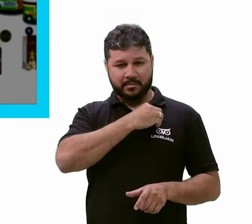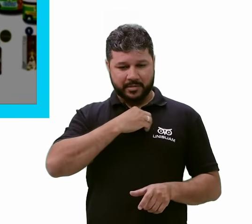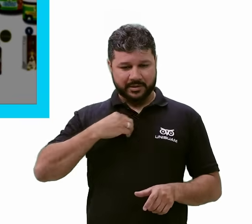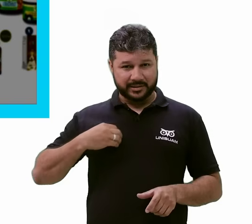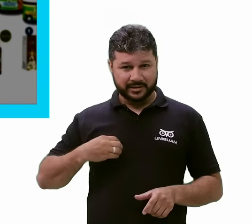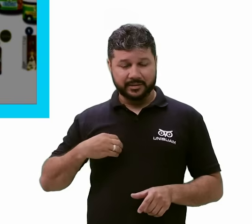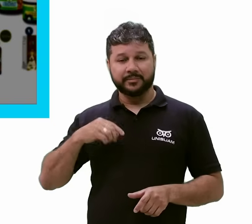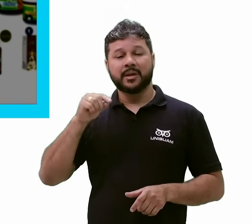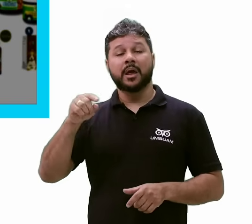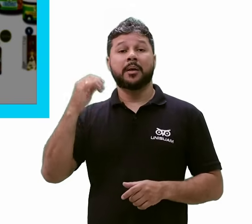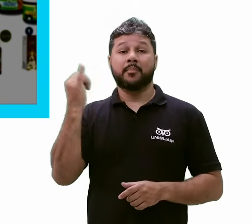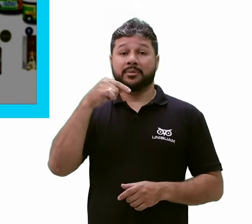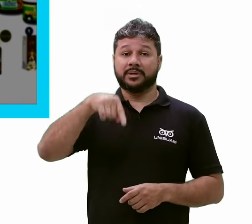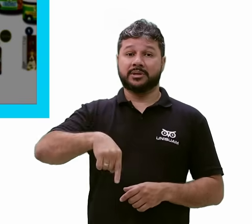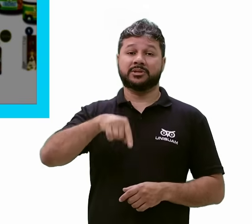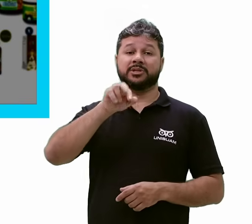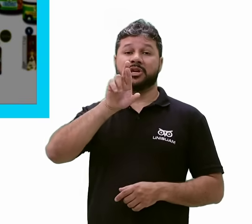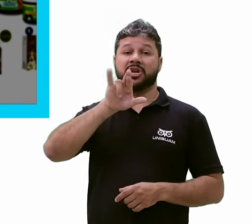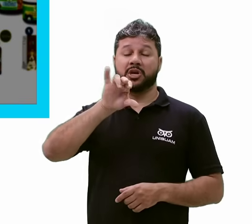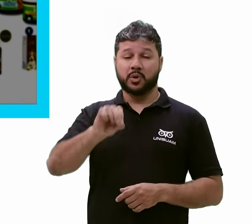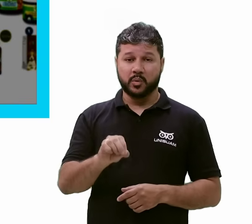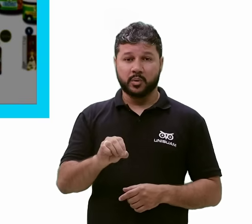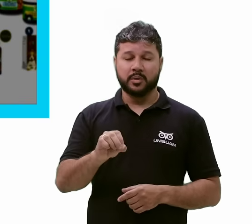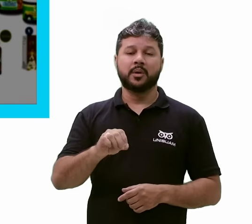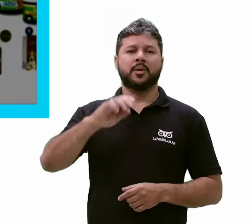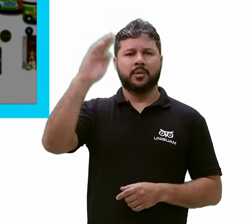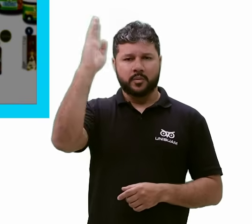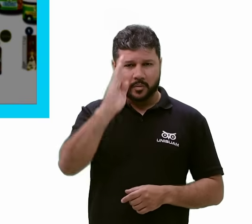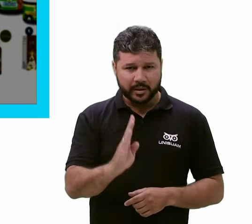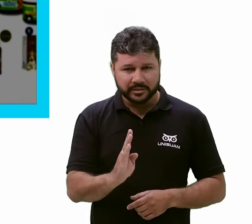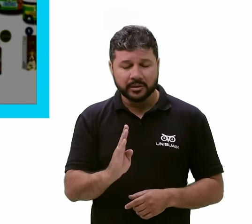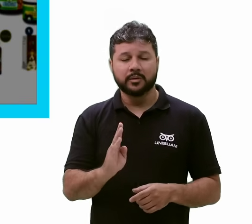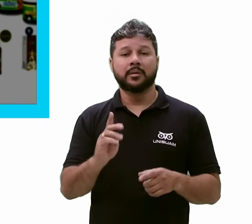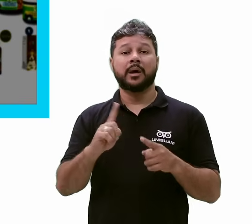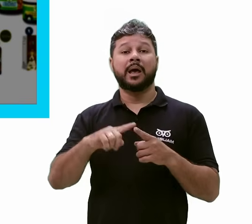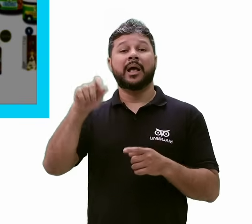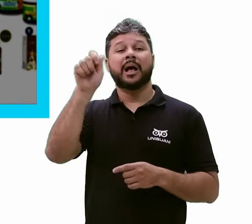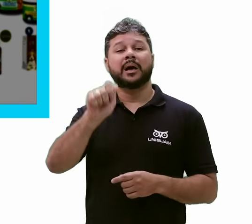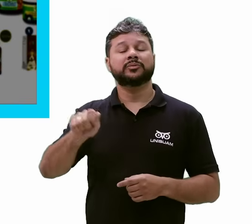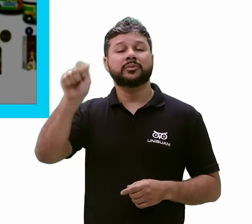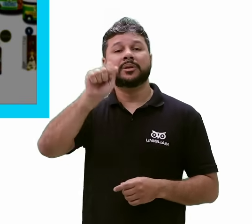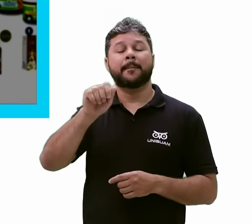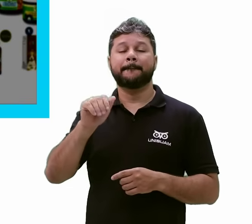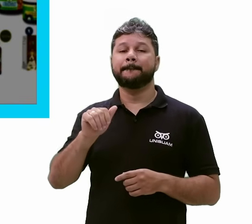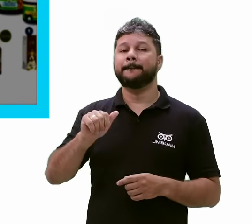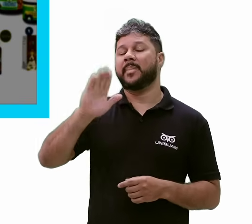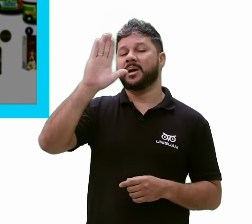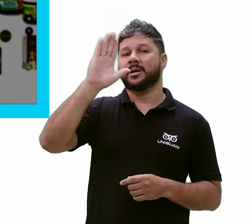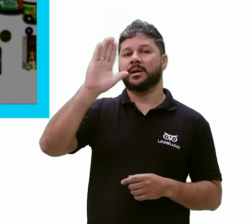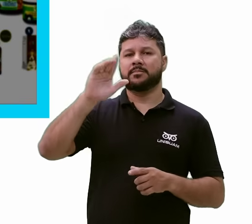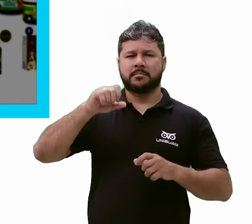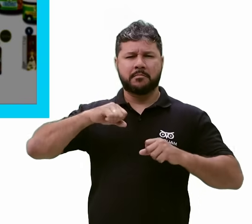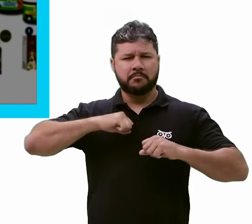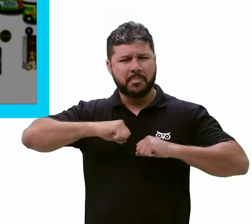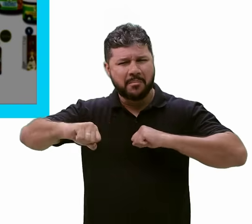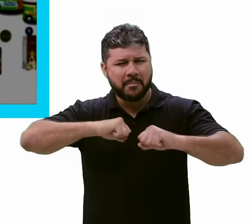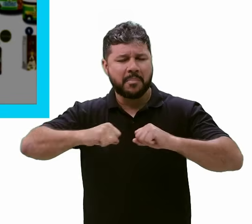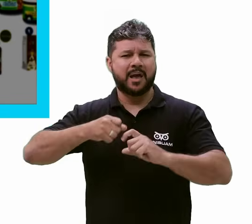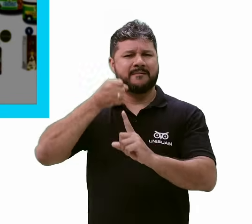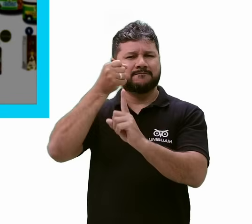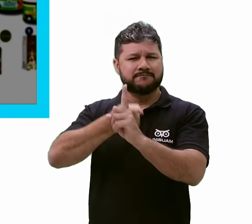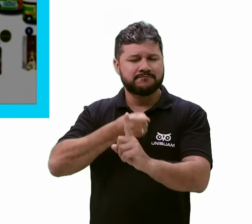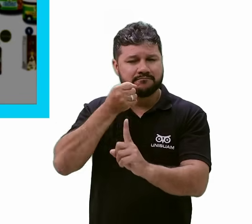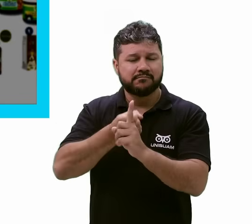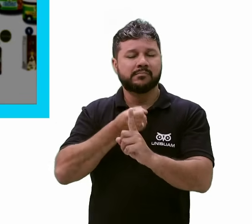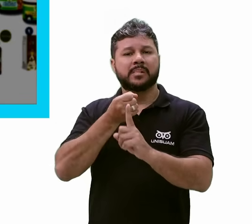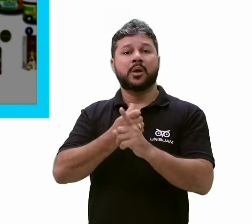pacientes muito importante no Rio de Janeiro, tá? Muito importante no Brasil, é uma das associações que mais